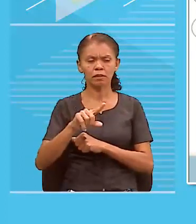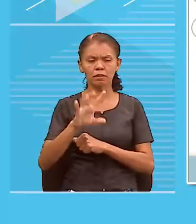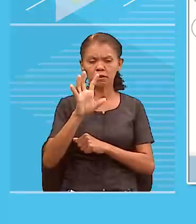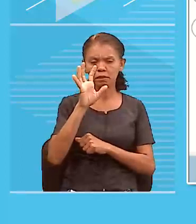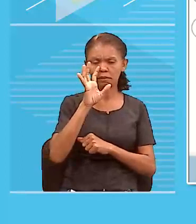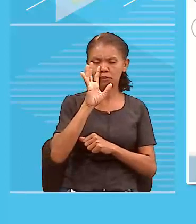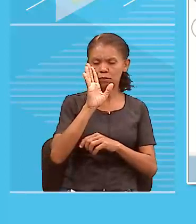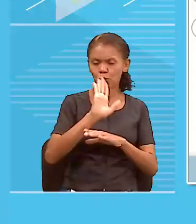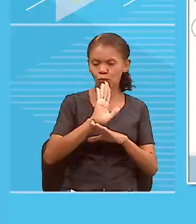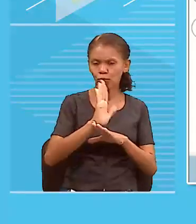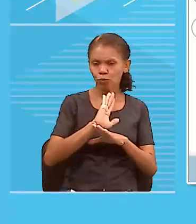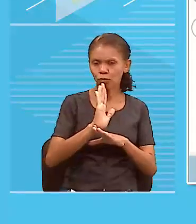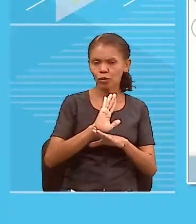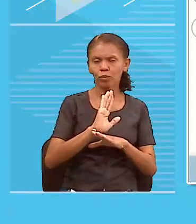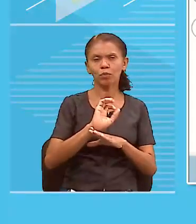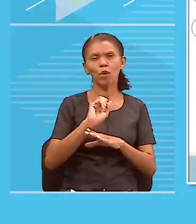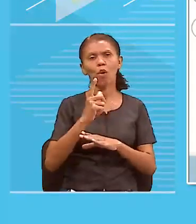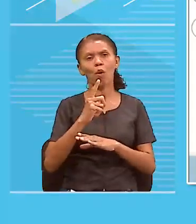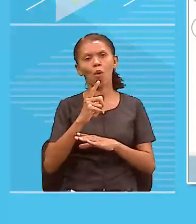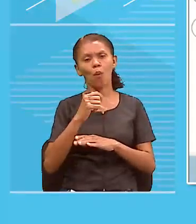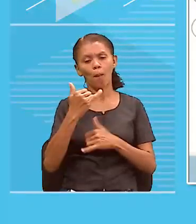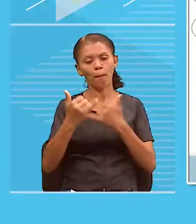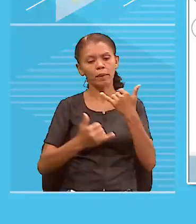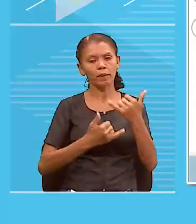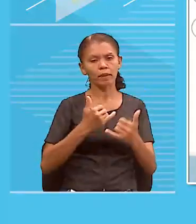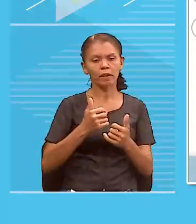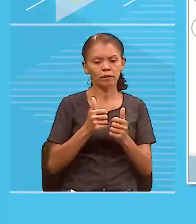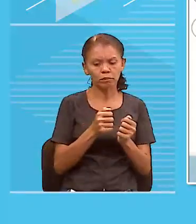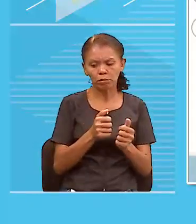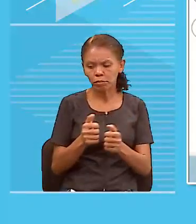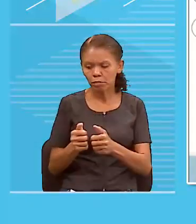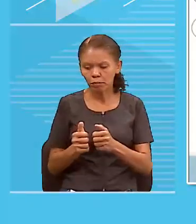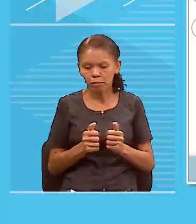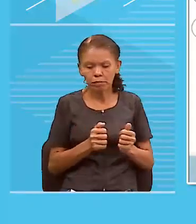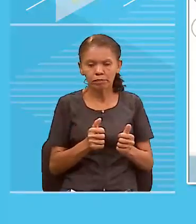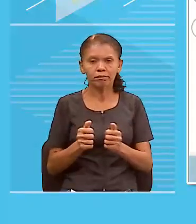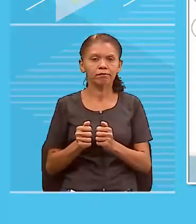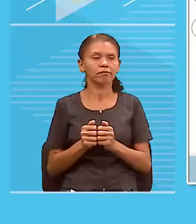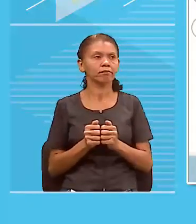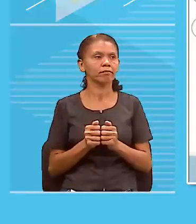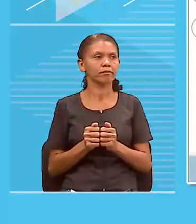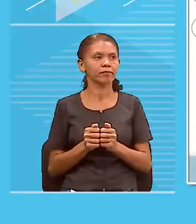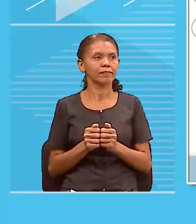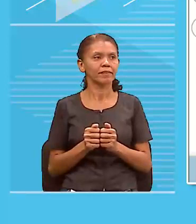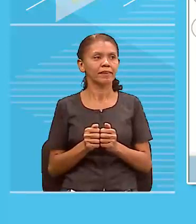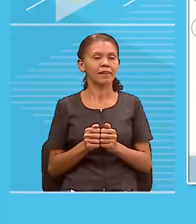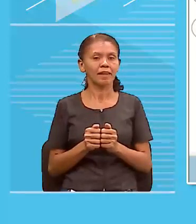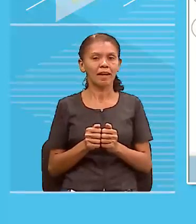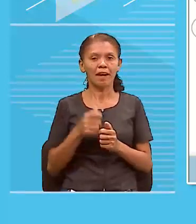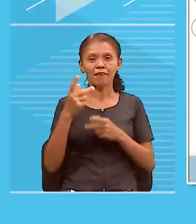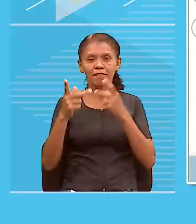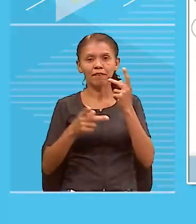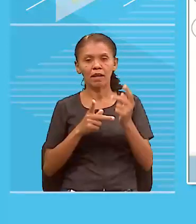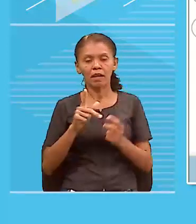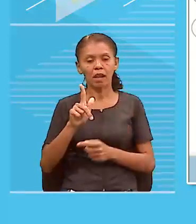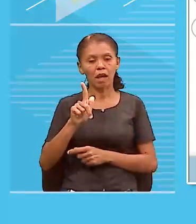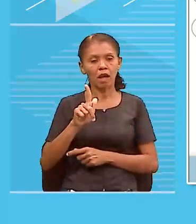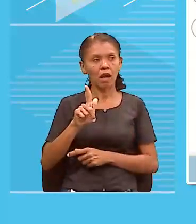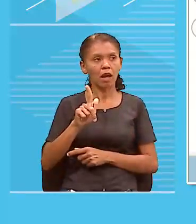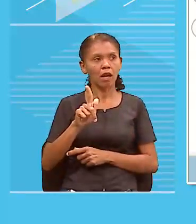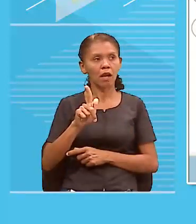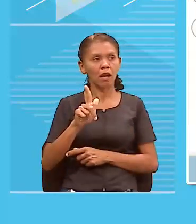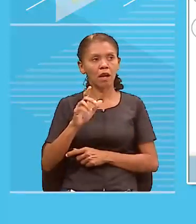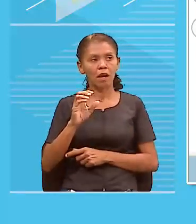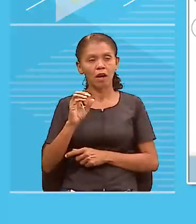de ação né pessoal diz assim ó Google Léo vai vai vai vai vai vai vai vai